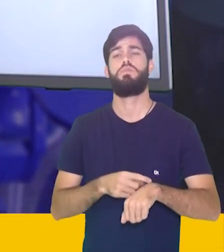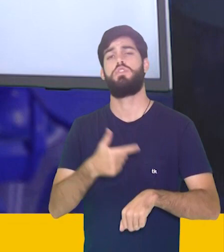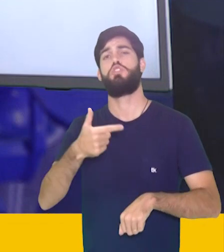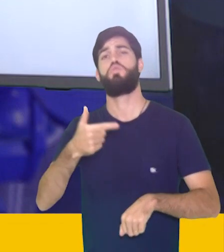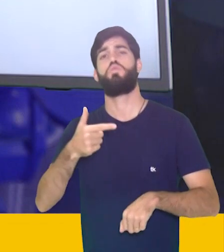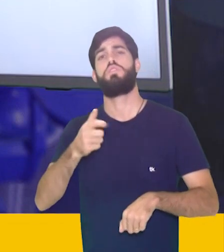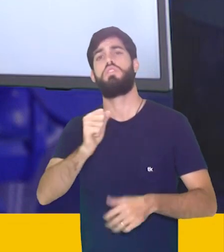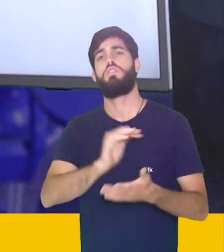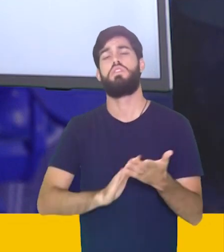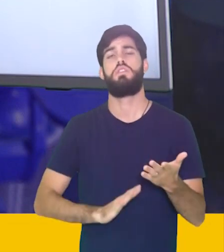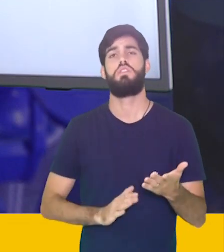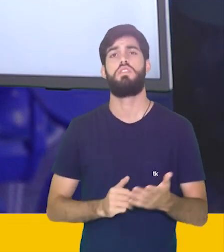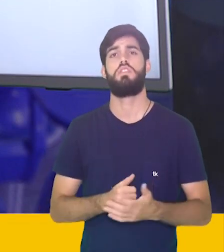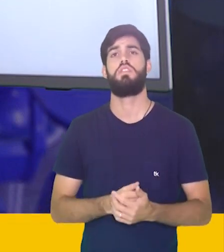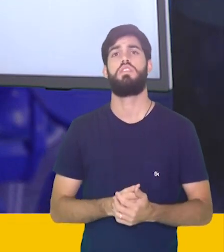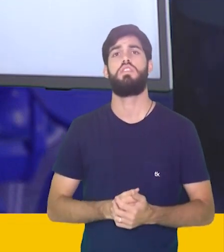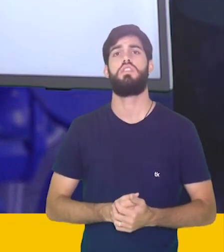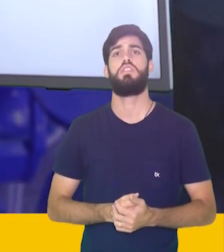segunda atividade,